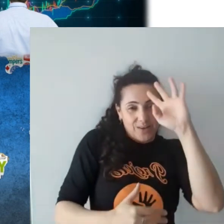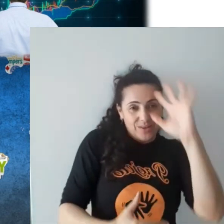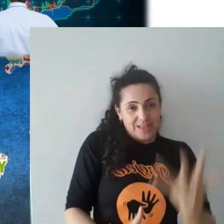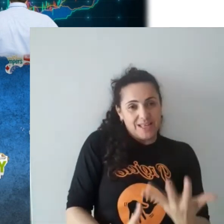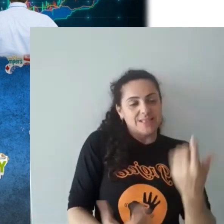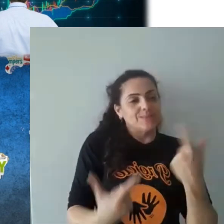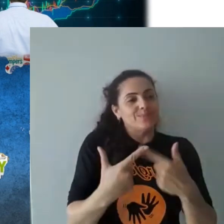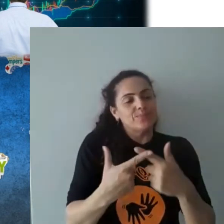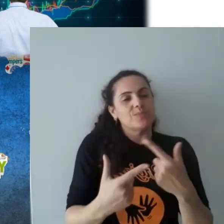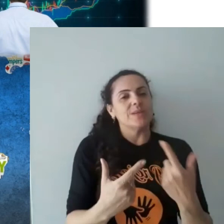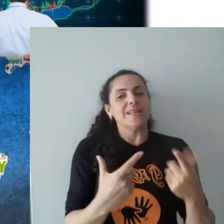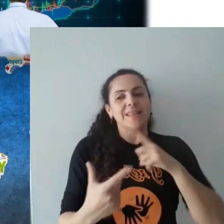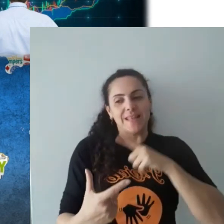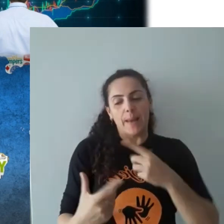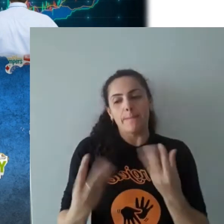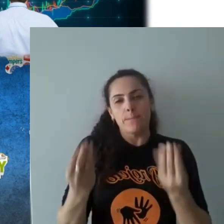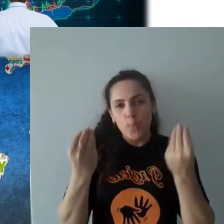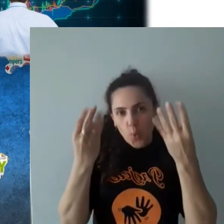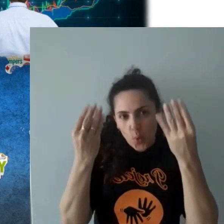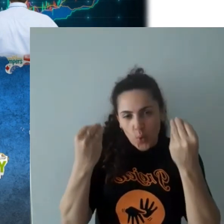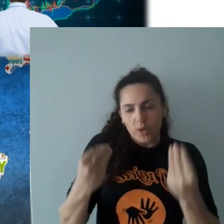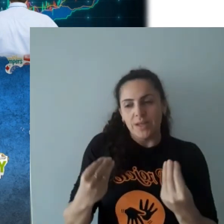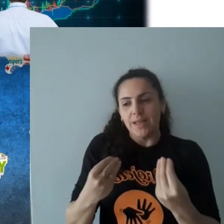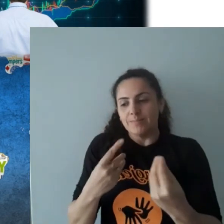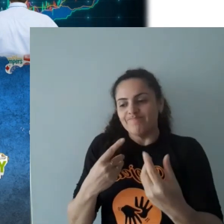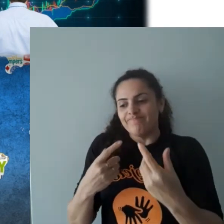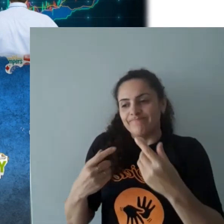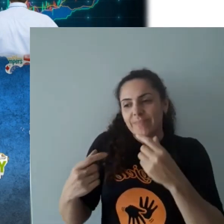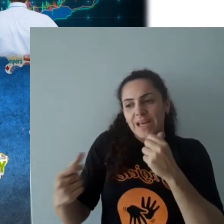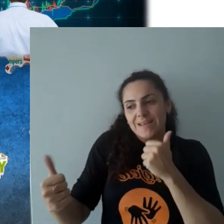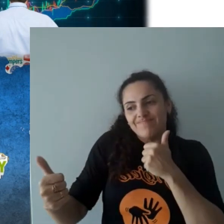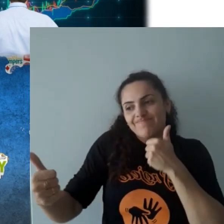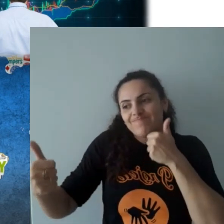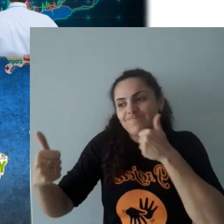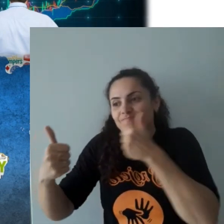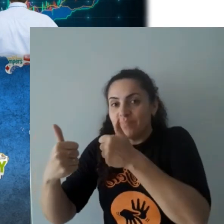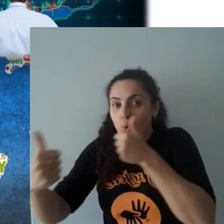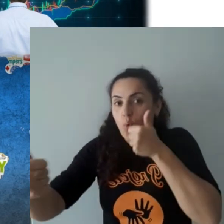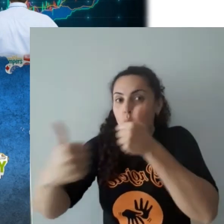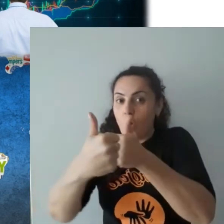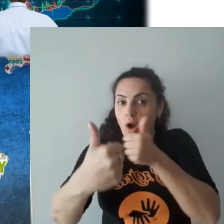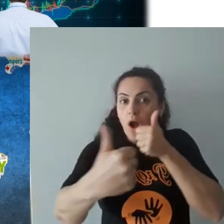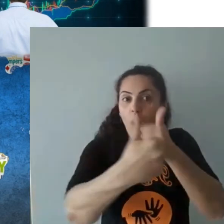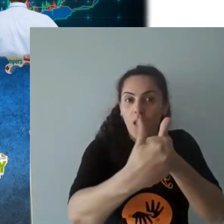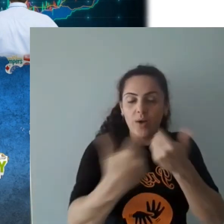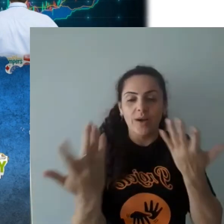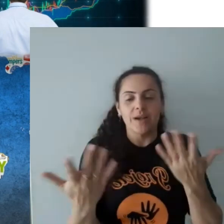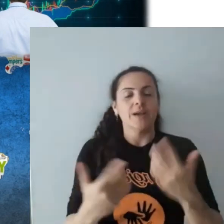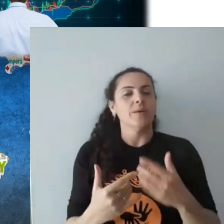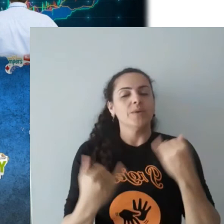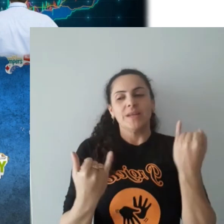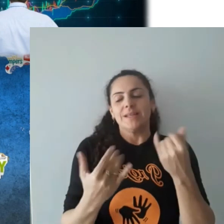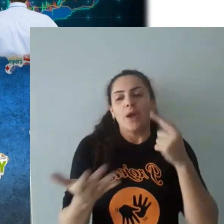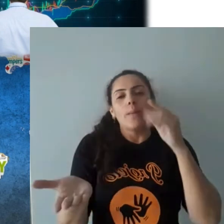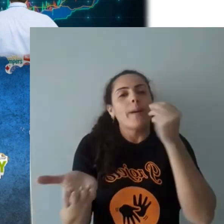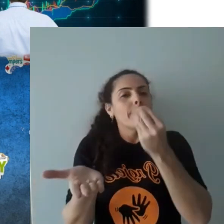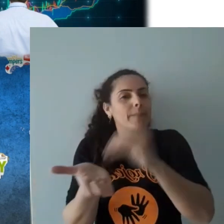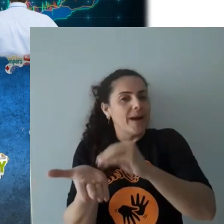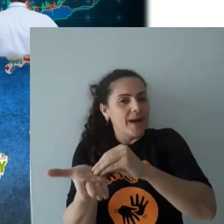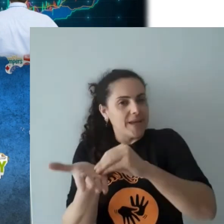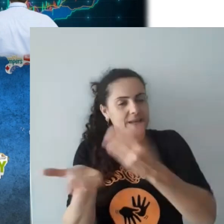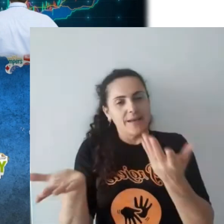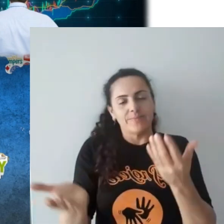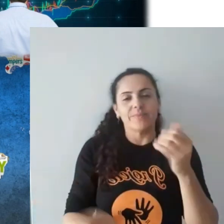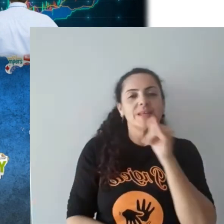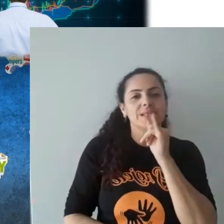celular, não faz sentido essa marca estar sempre inovando. Então, essa concorrência gera essa inovação tecnológica,